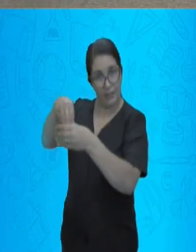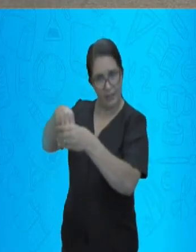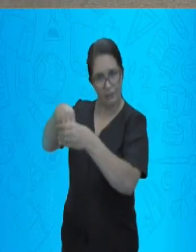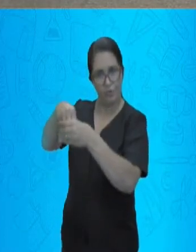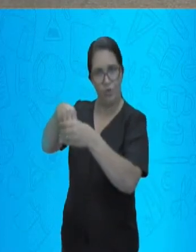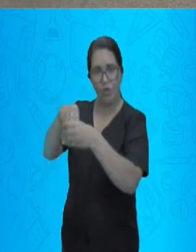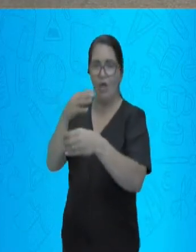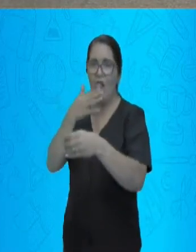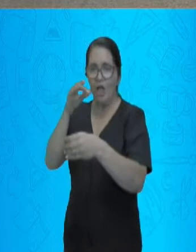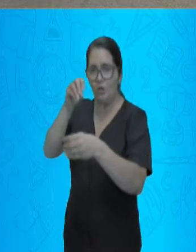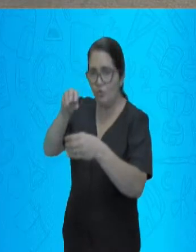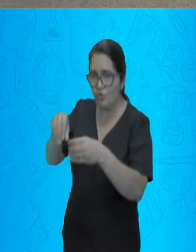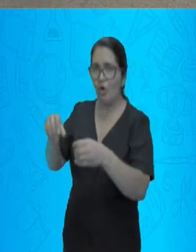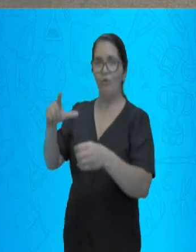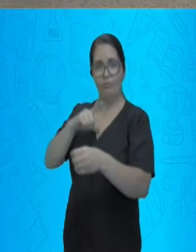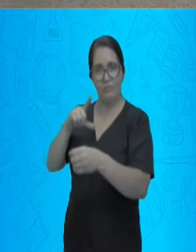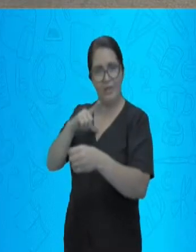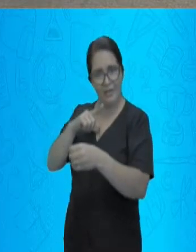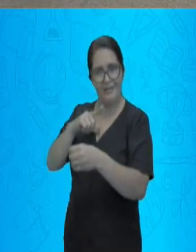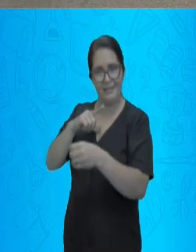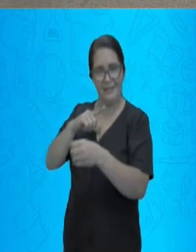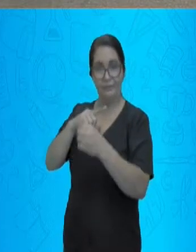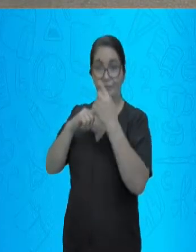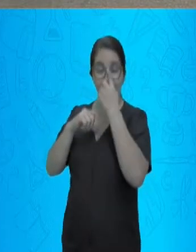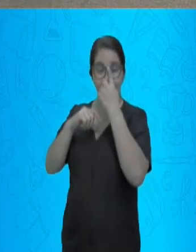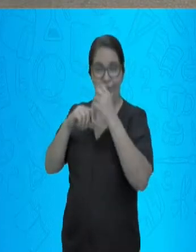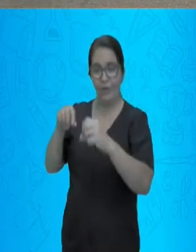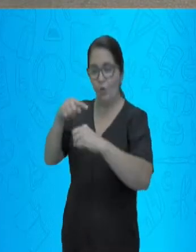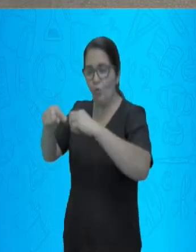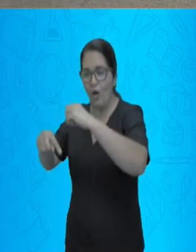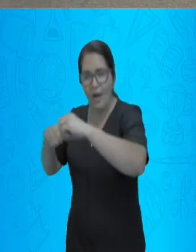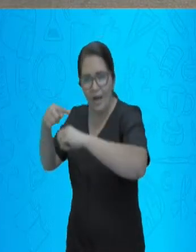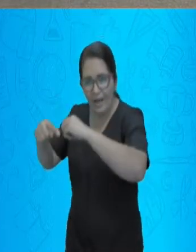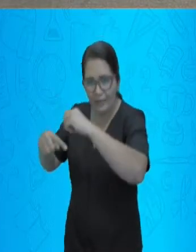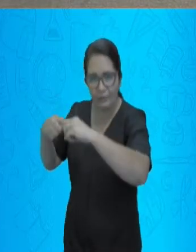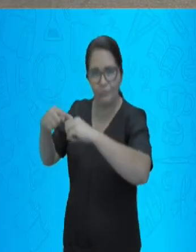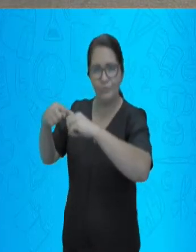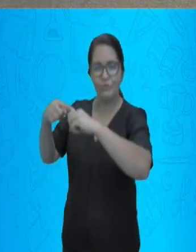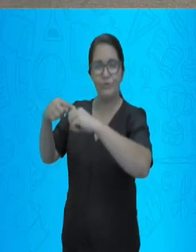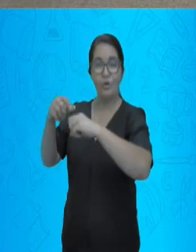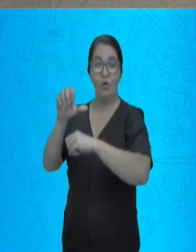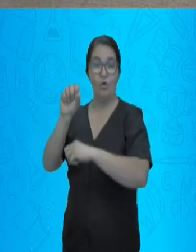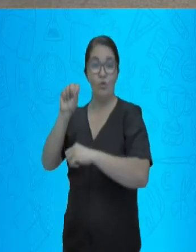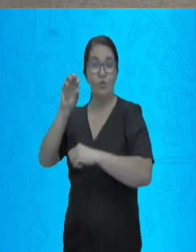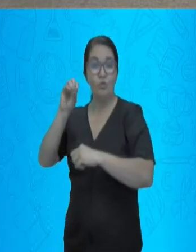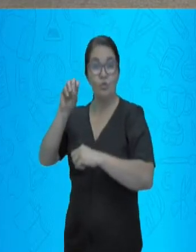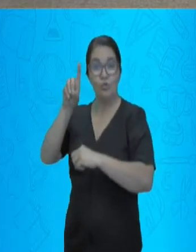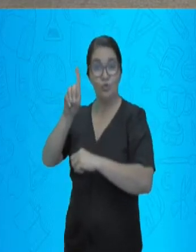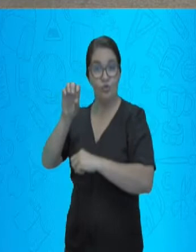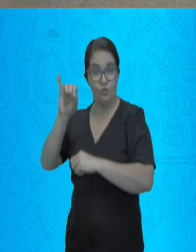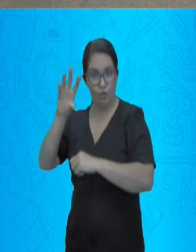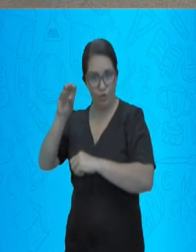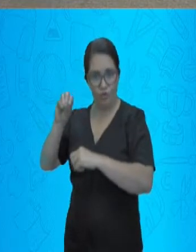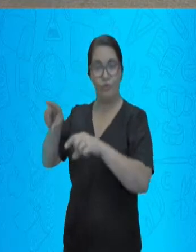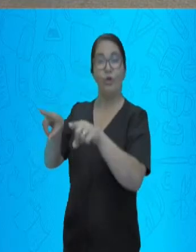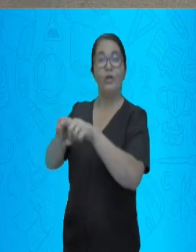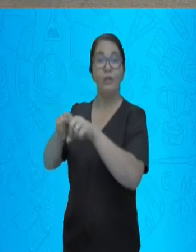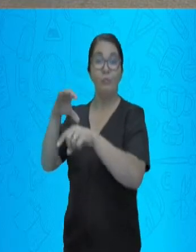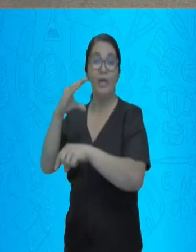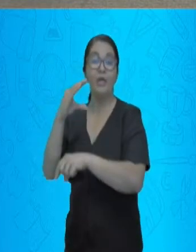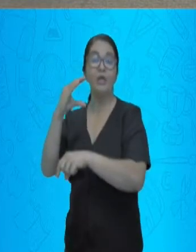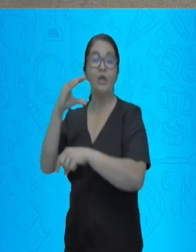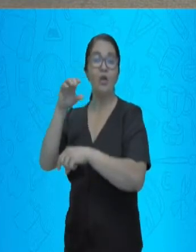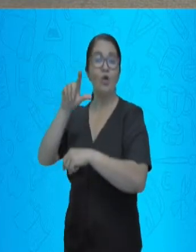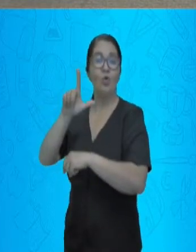químico sódio e átomos do elemento químico cloro. Por isso,